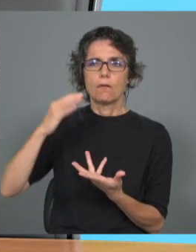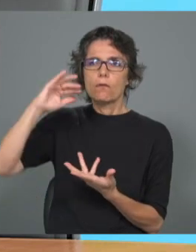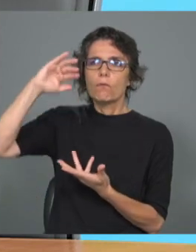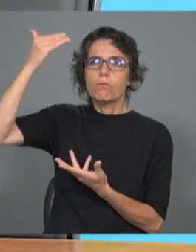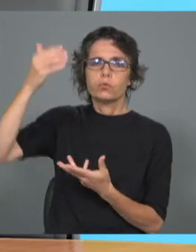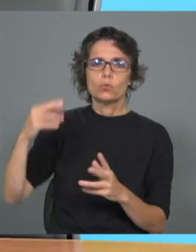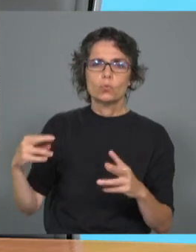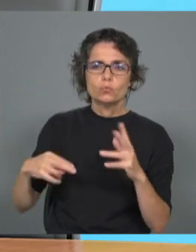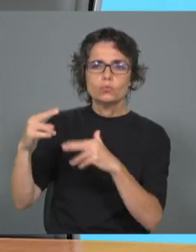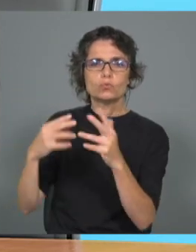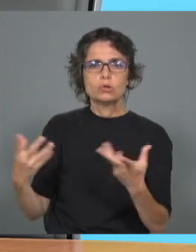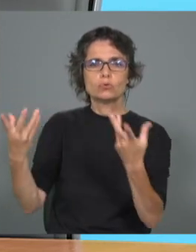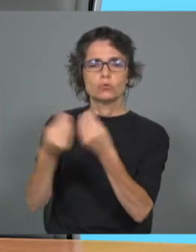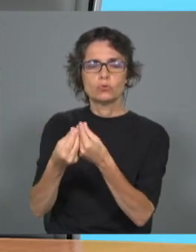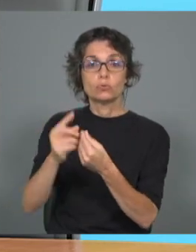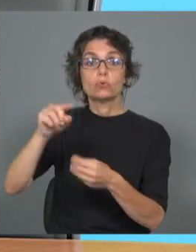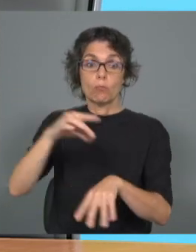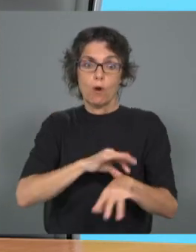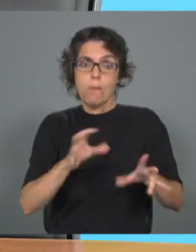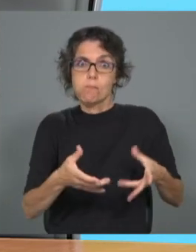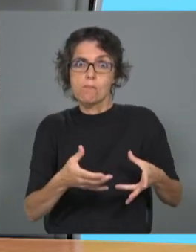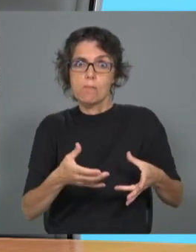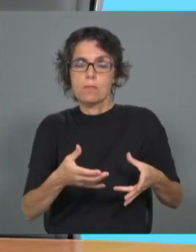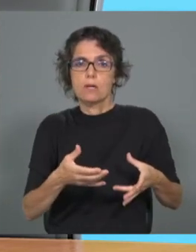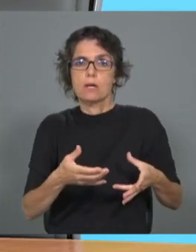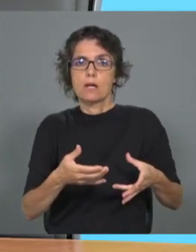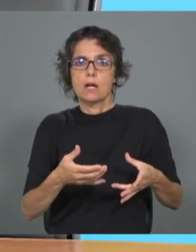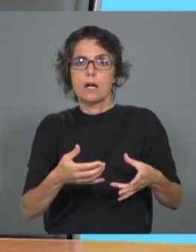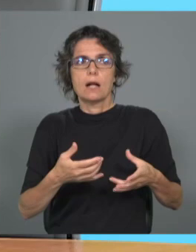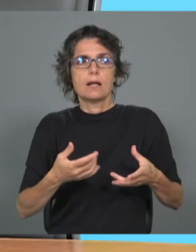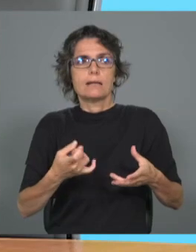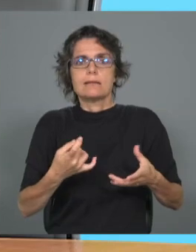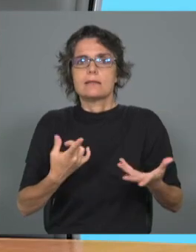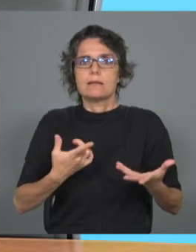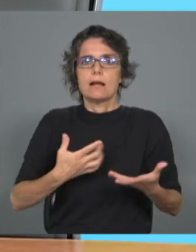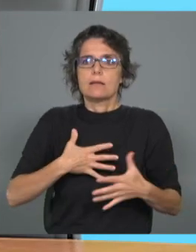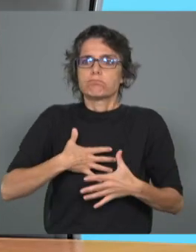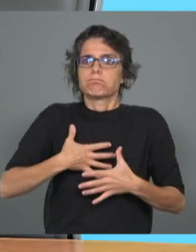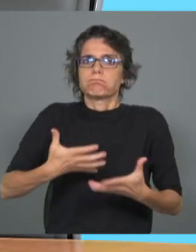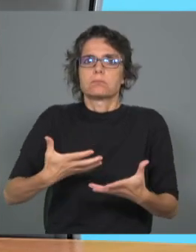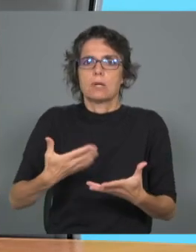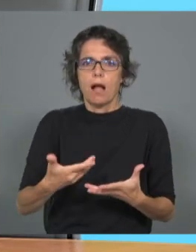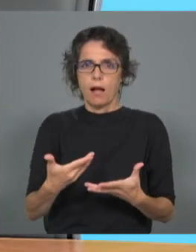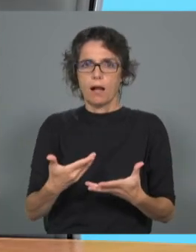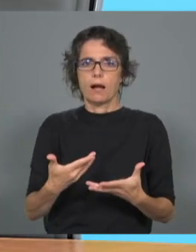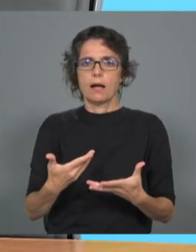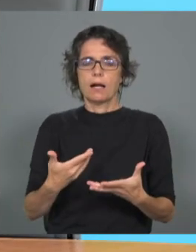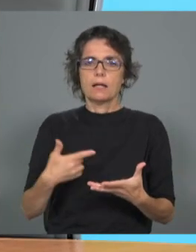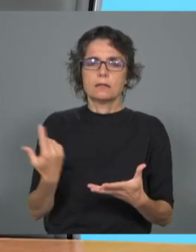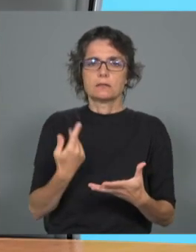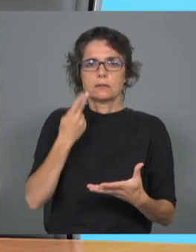depois da experiência de pandemia que todos tivemos, e é uma necessidade que vem também, enquanto estamos a